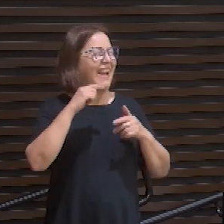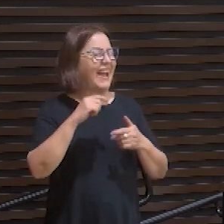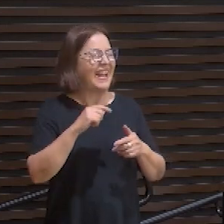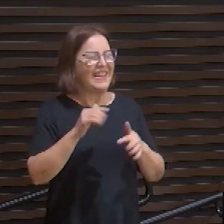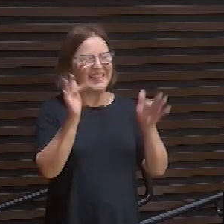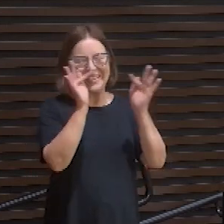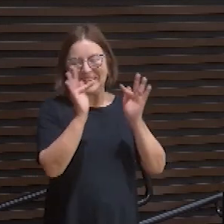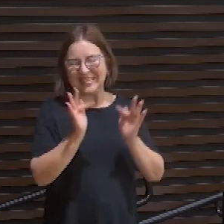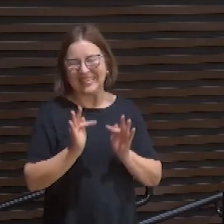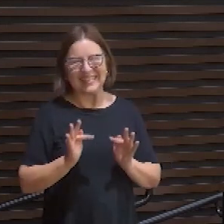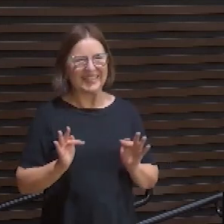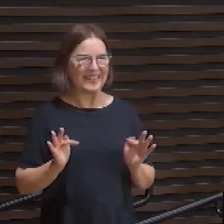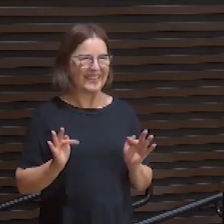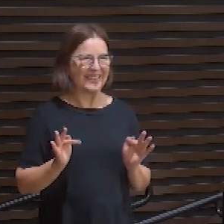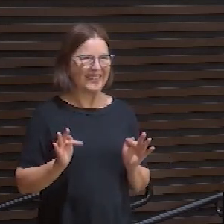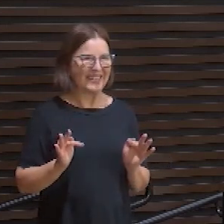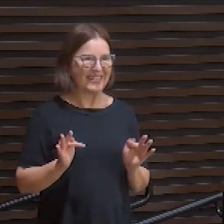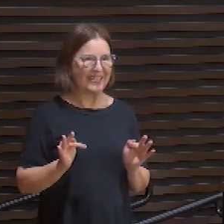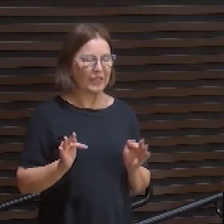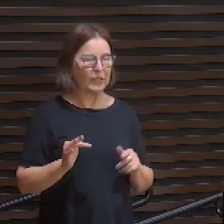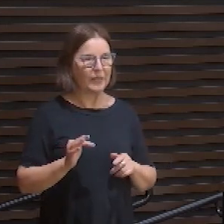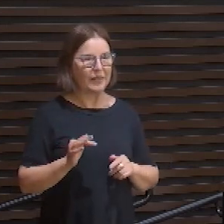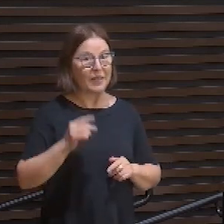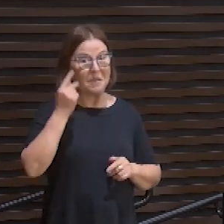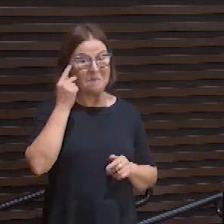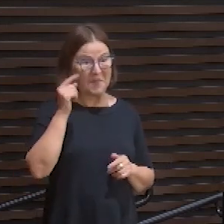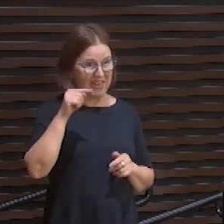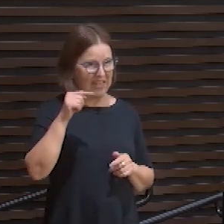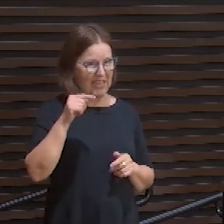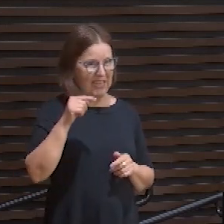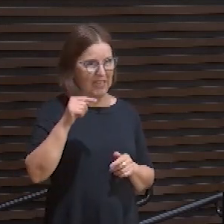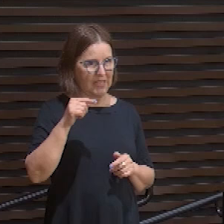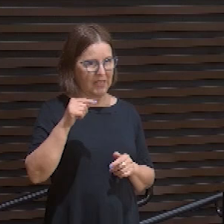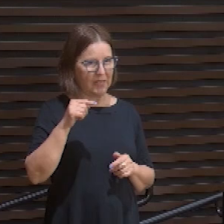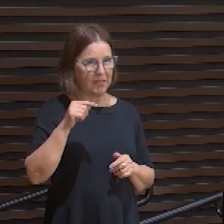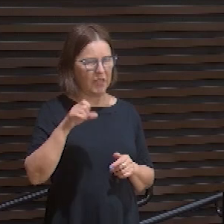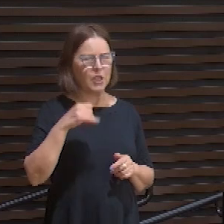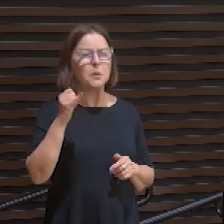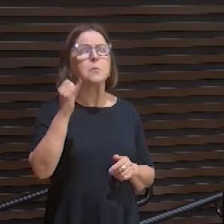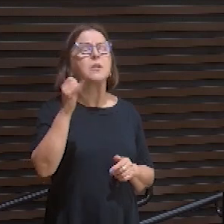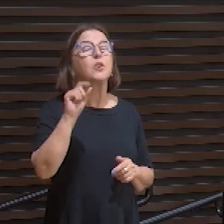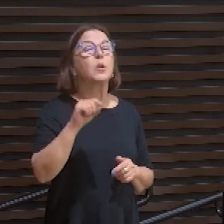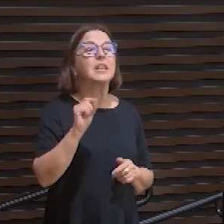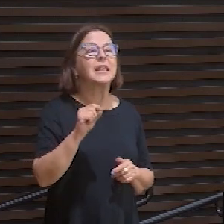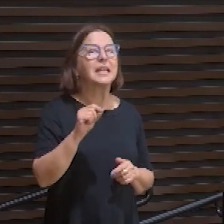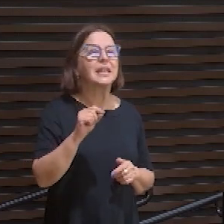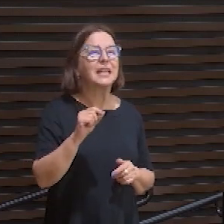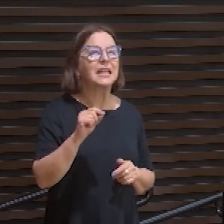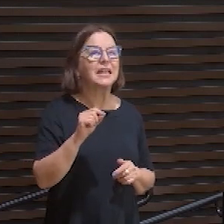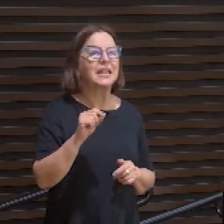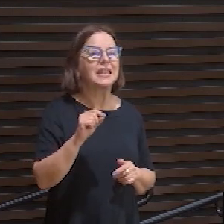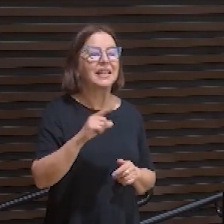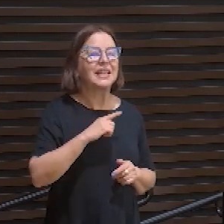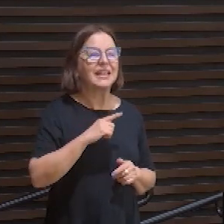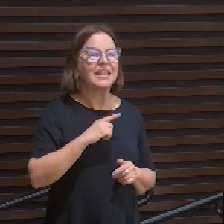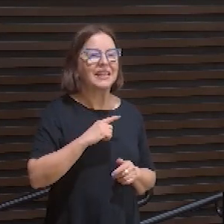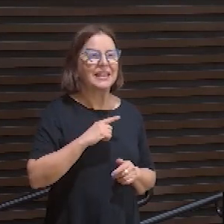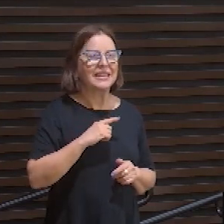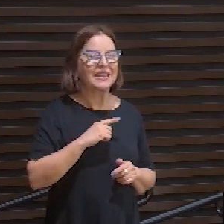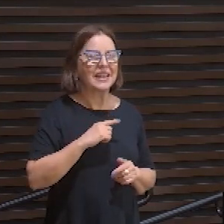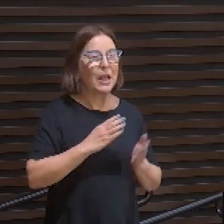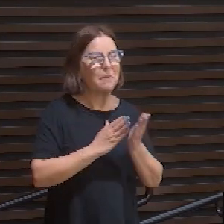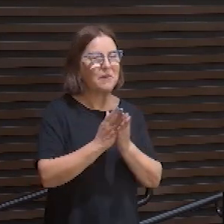felicidade. Para ele, o que realmente importava era receber a aprovação do